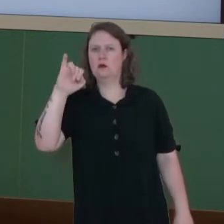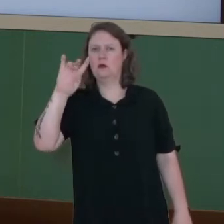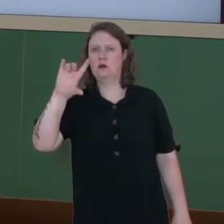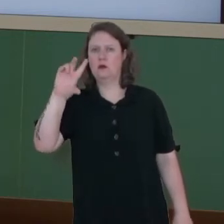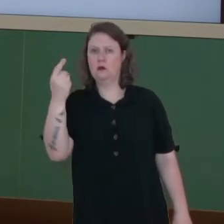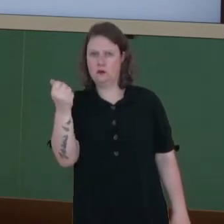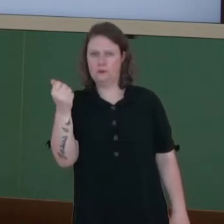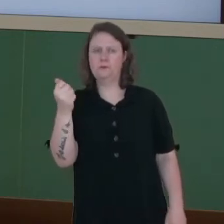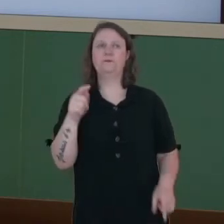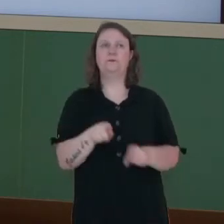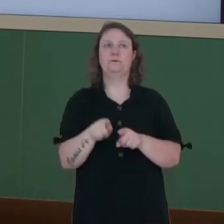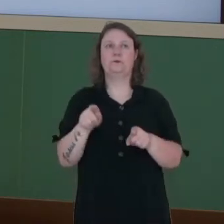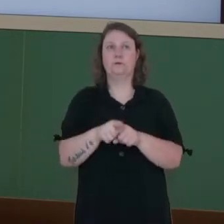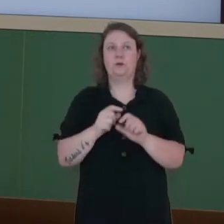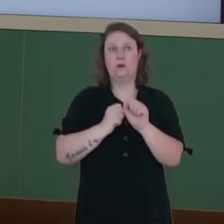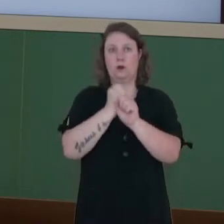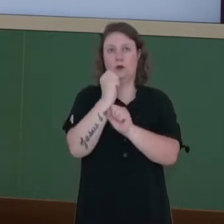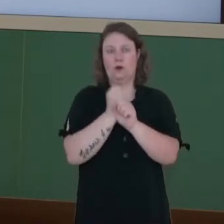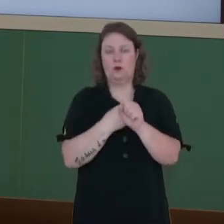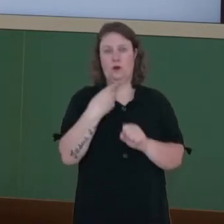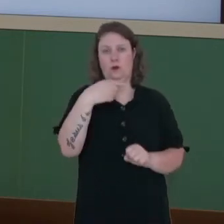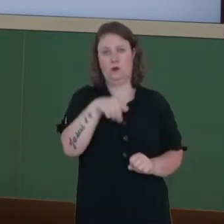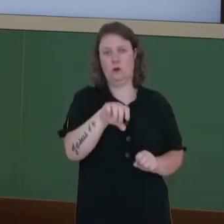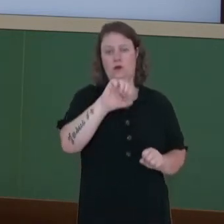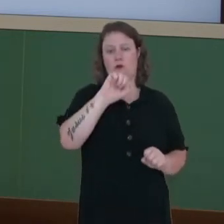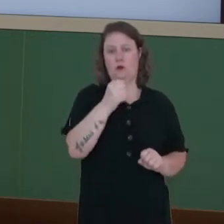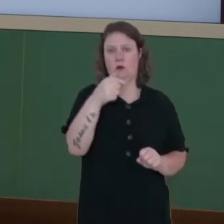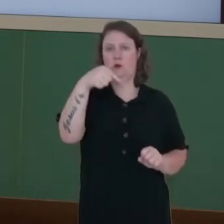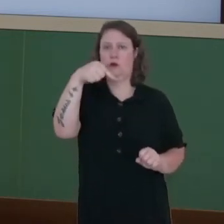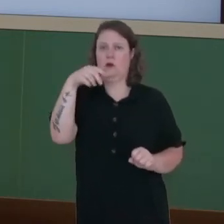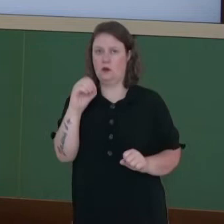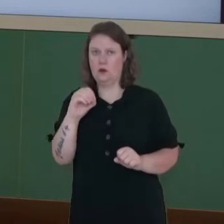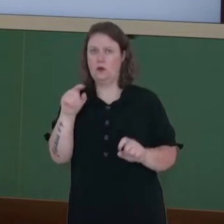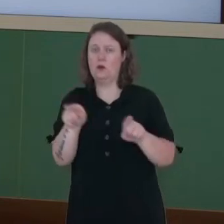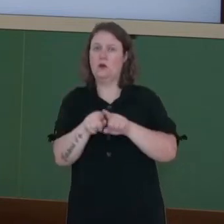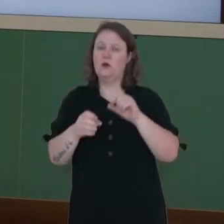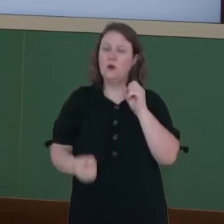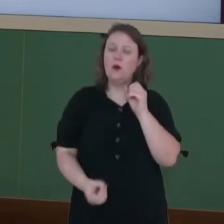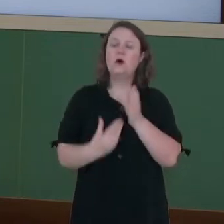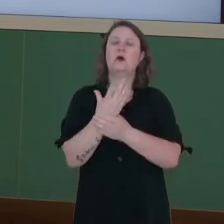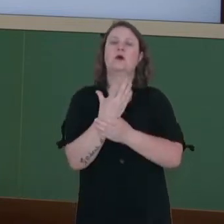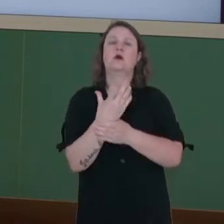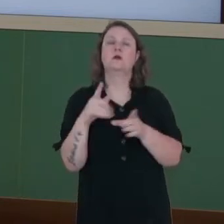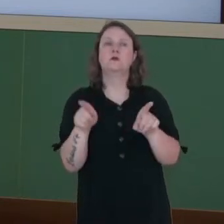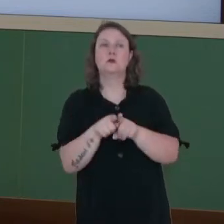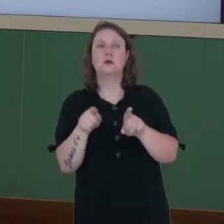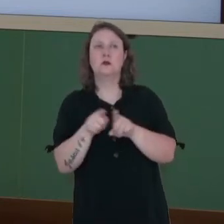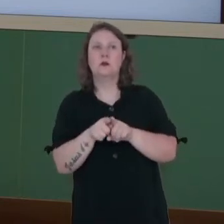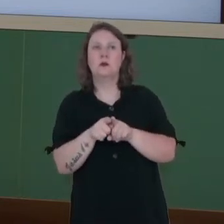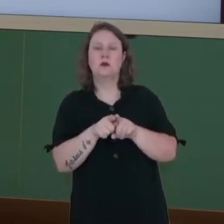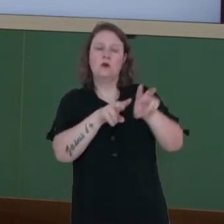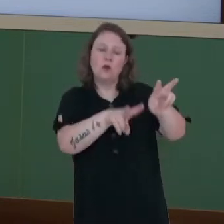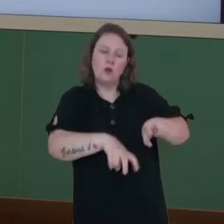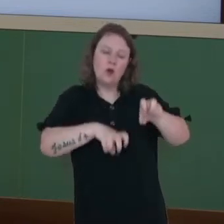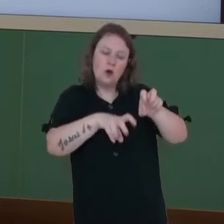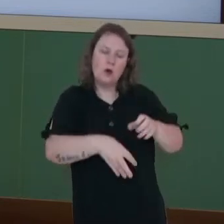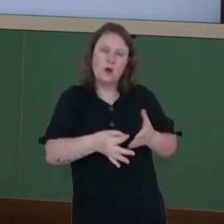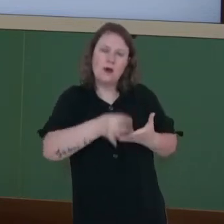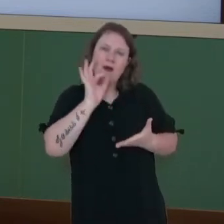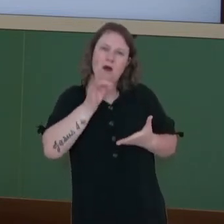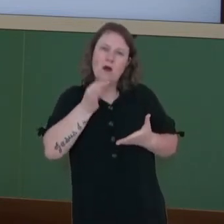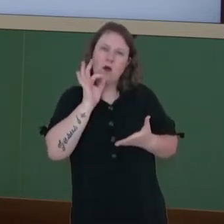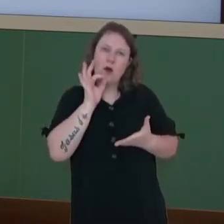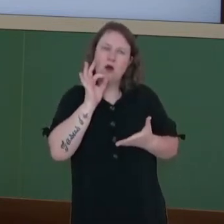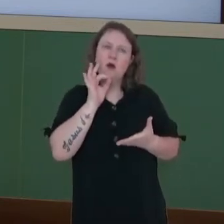República, né? E em 1870 nós vamos ter o lançamento, né? Os cafeicultores do Oeste Paulista e